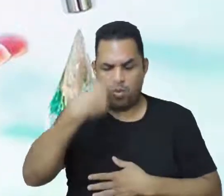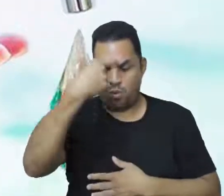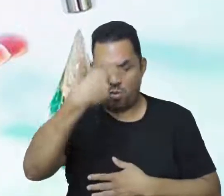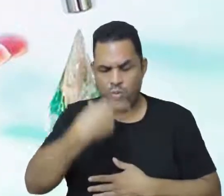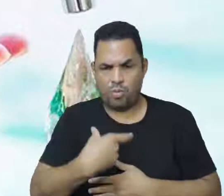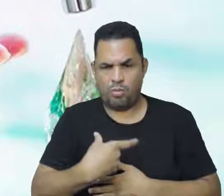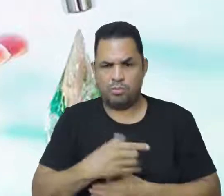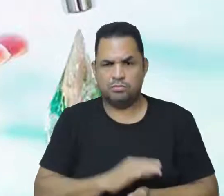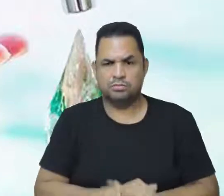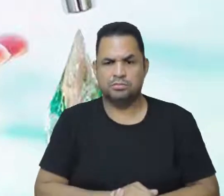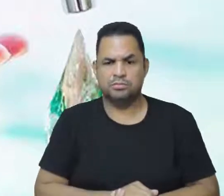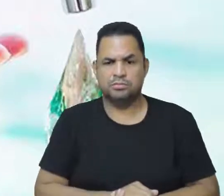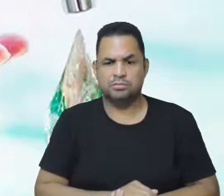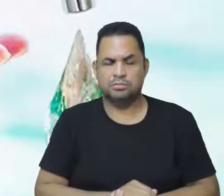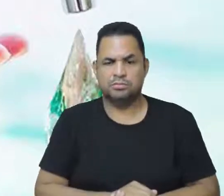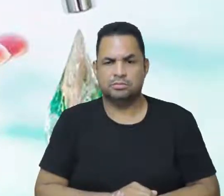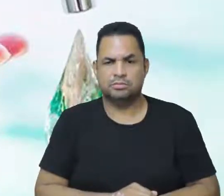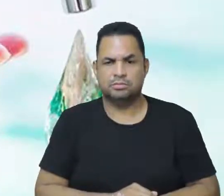nossa conta.